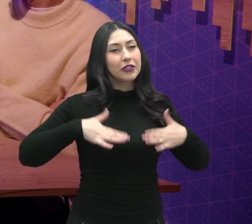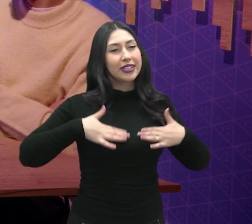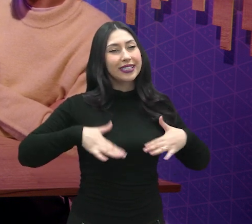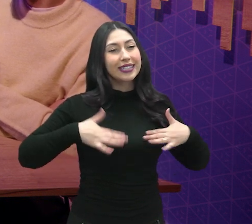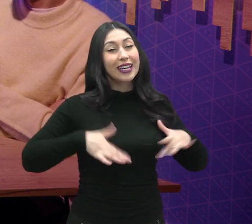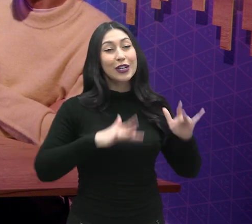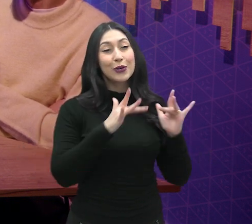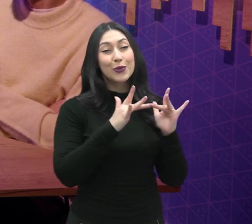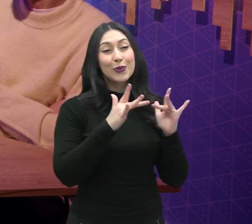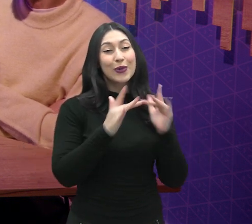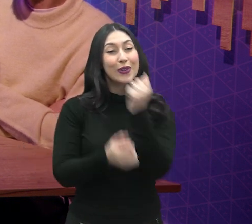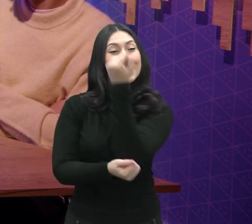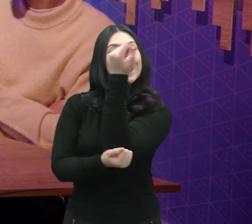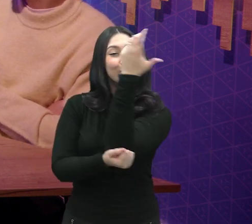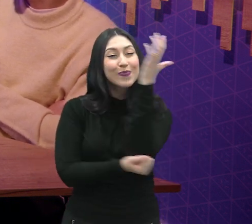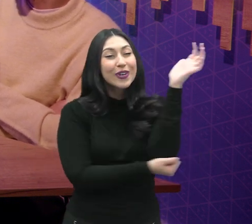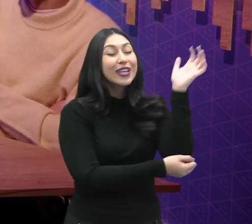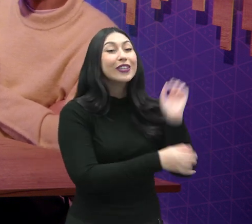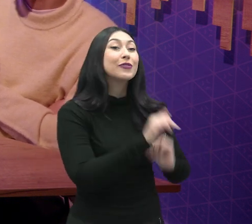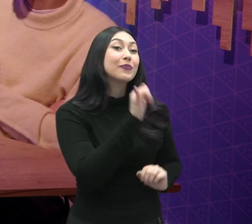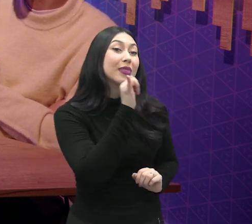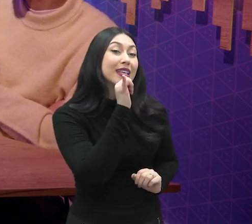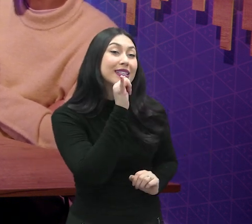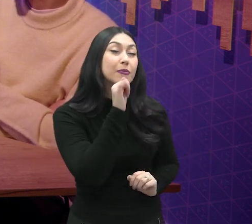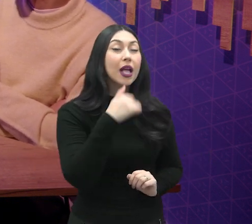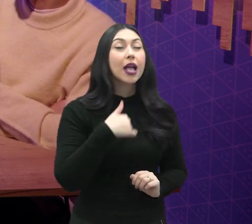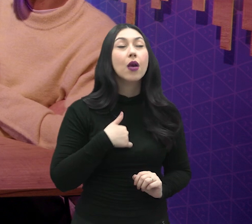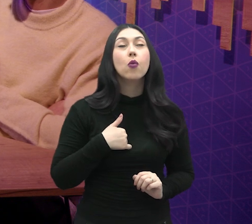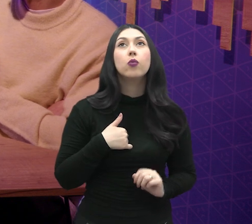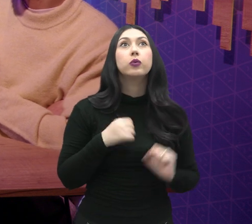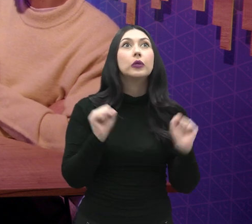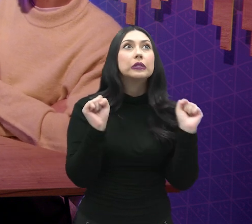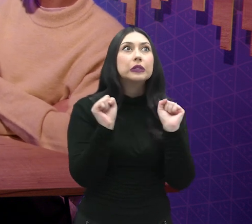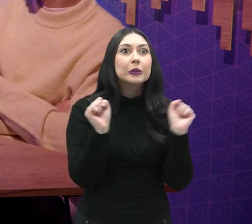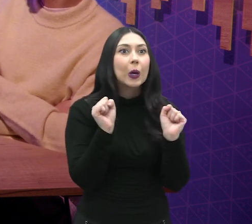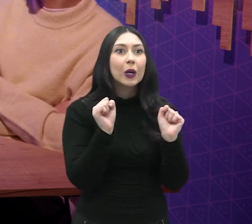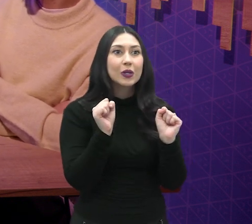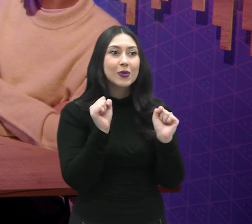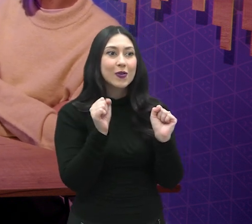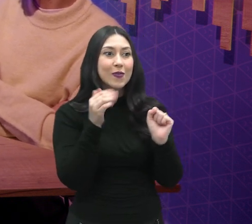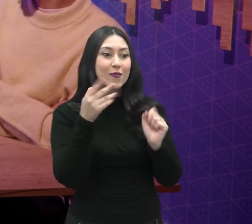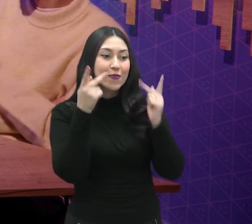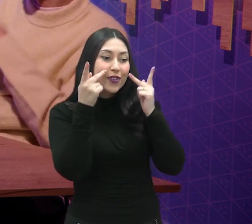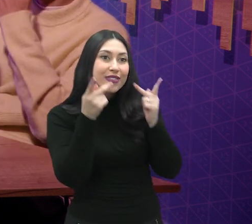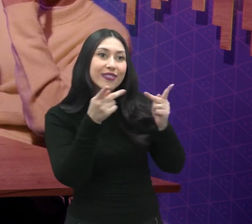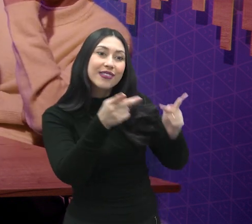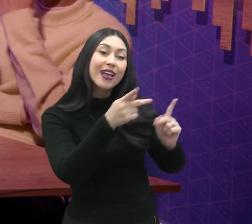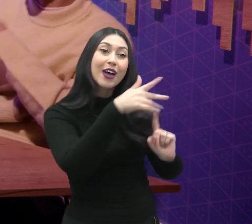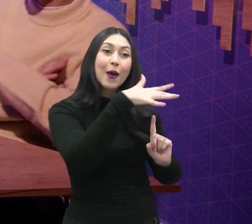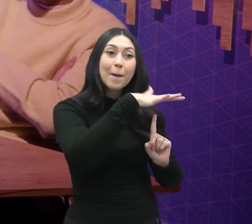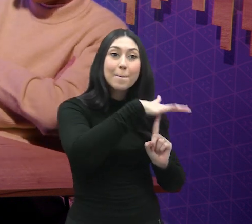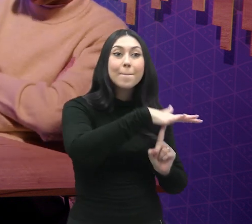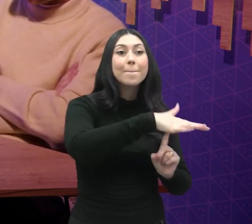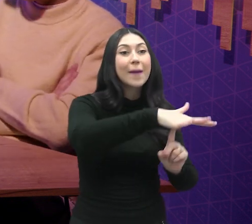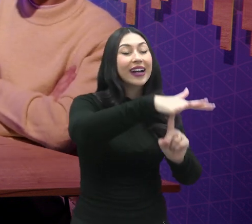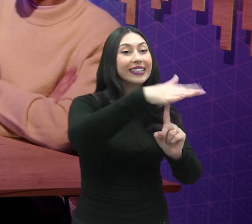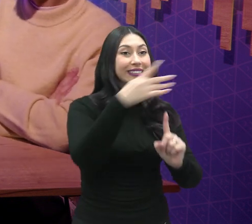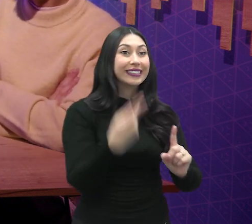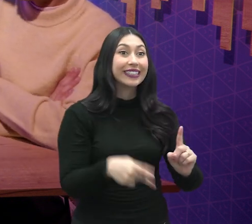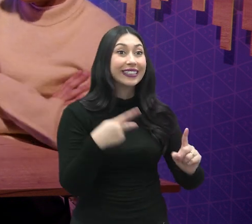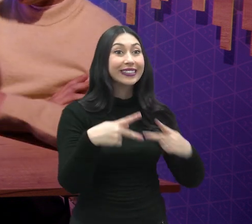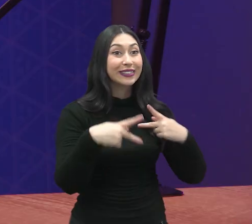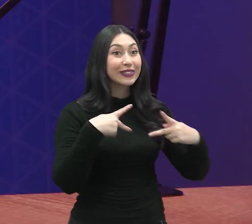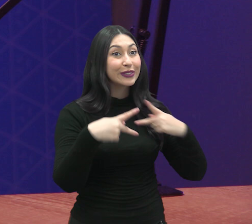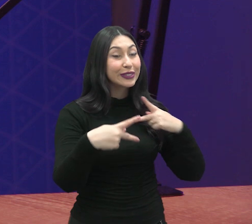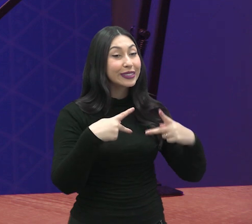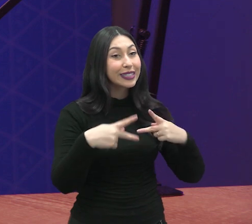quando eu tô em contato com a natureza. Por exemplo, eu adoro ir em parque, adoro visitar os parques públicos aqui da nossa